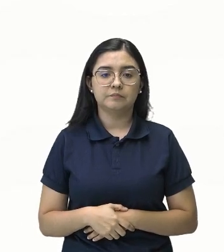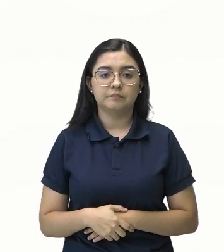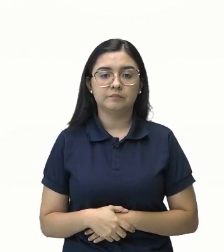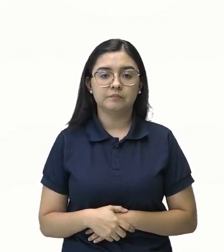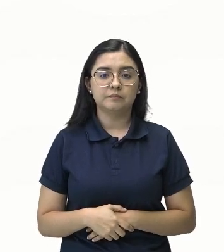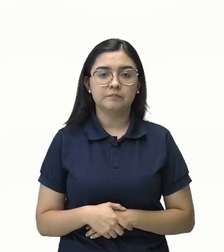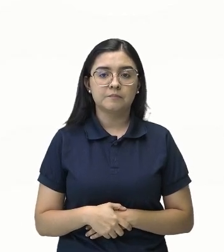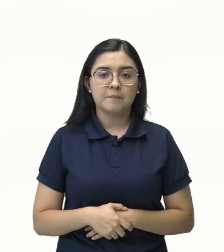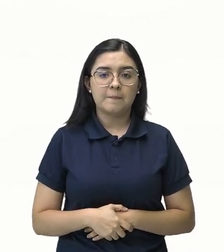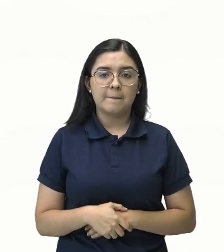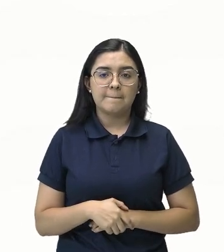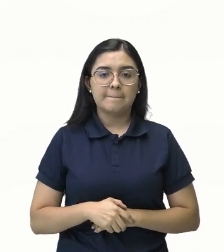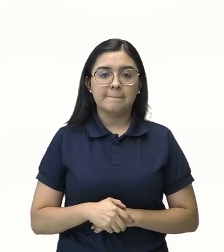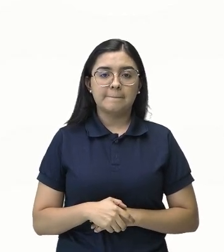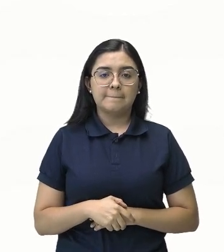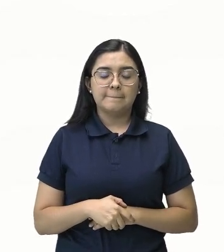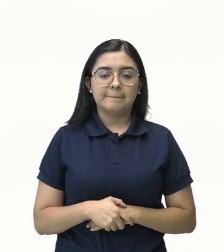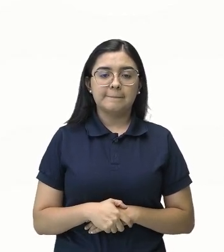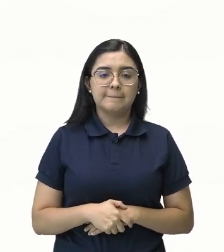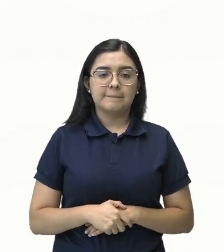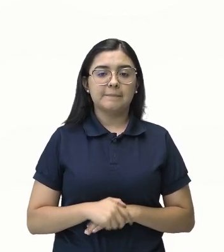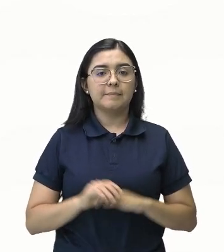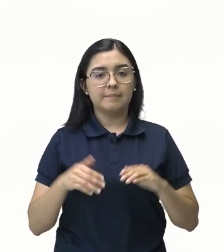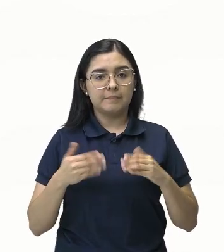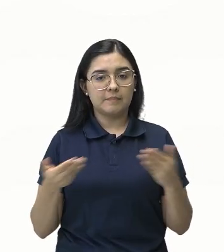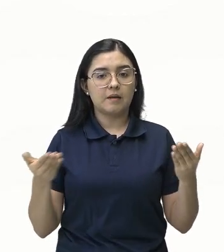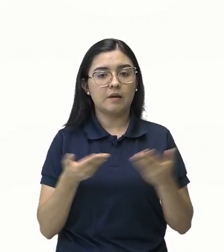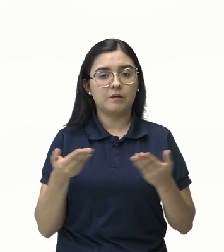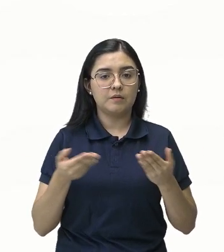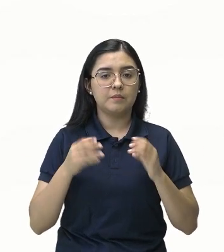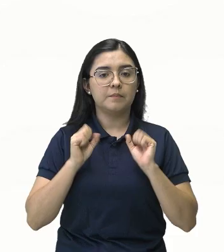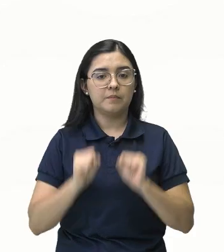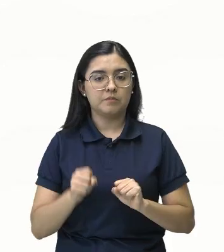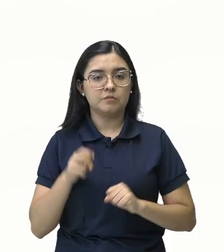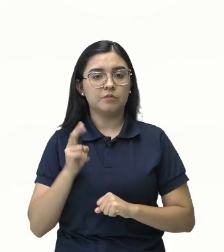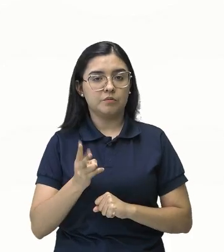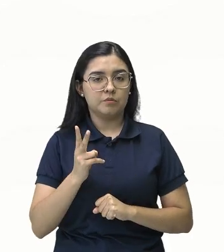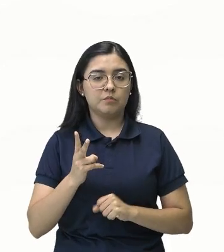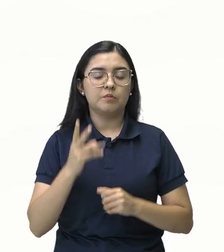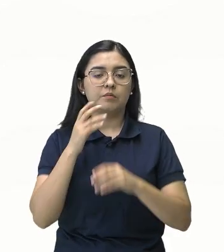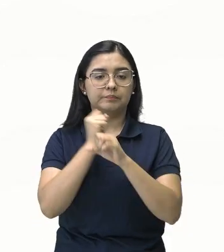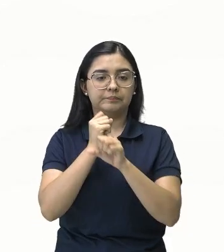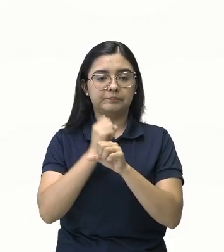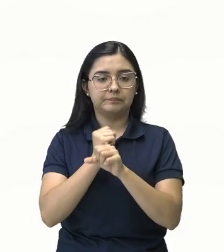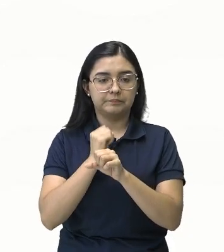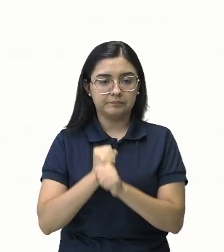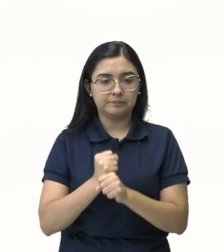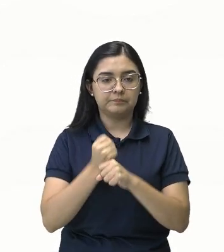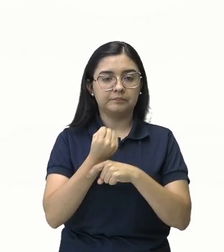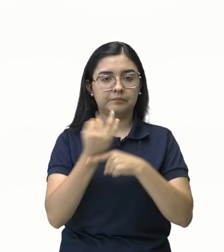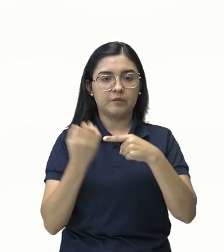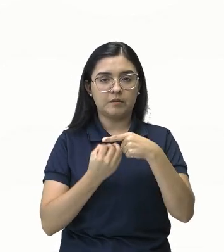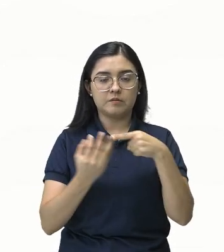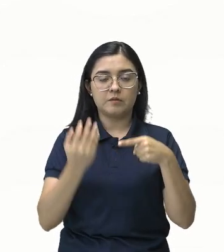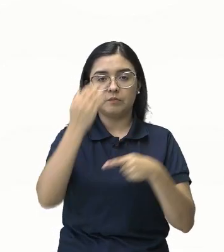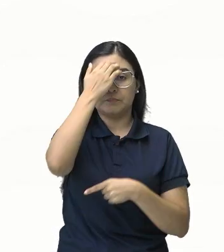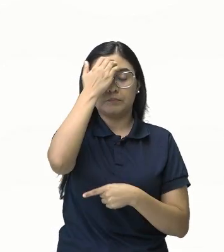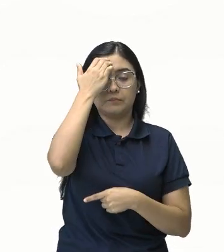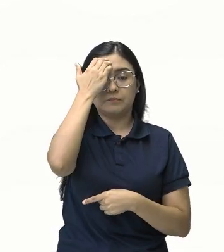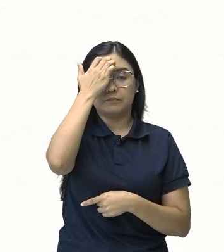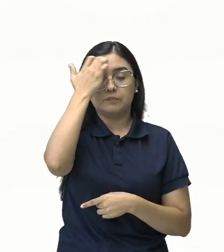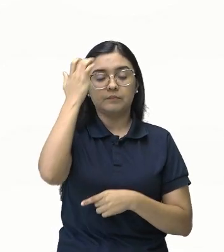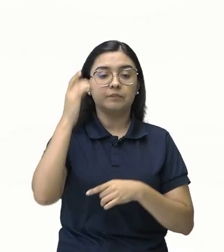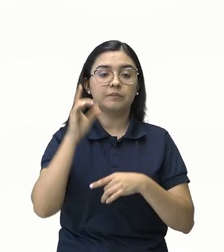Tá bom? Então, agora sim eu posso continuar verificando aqui a minha razão. No